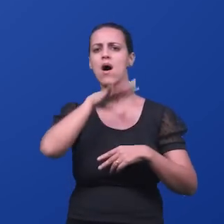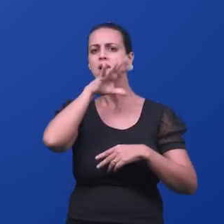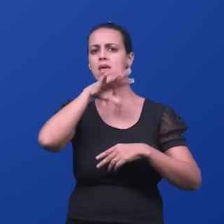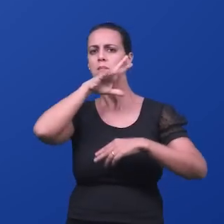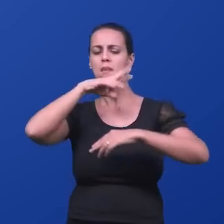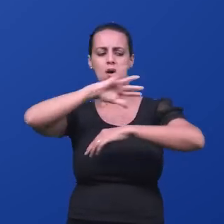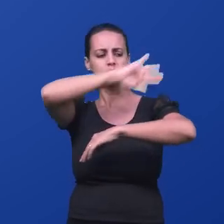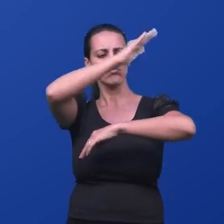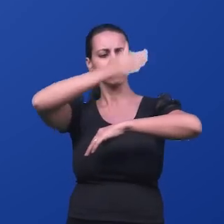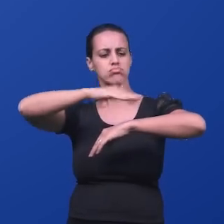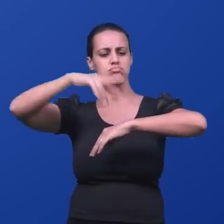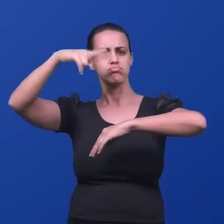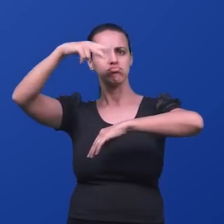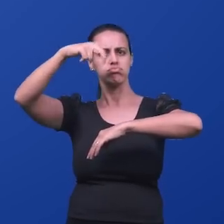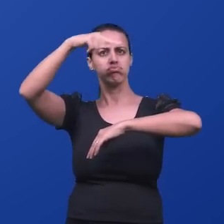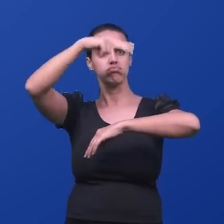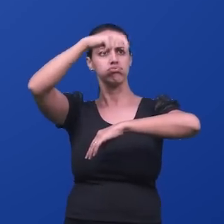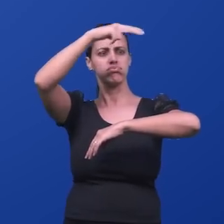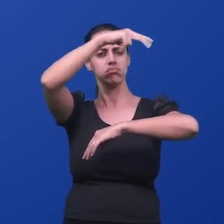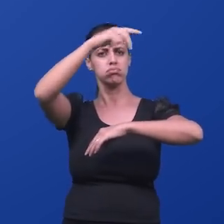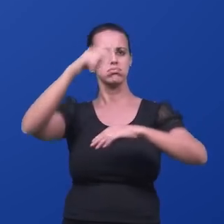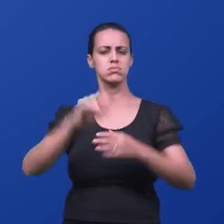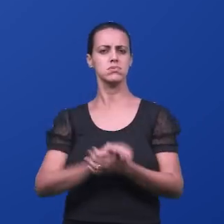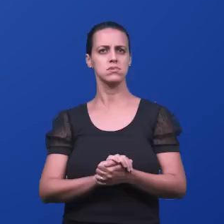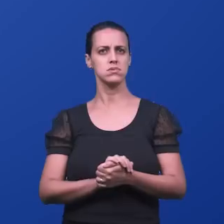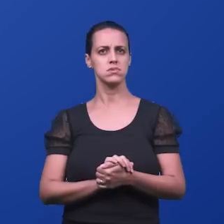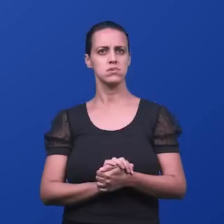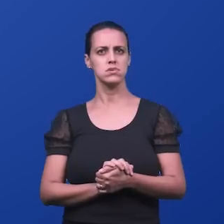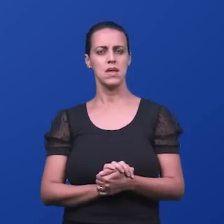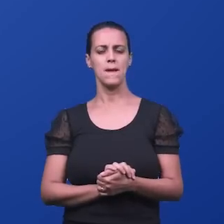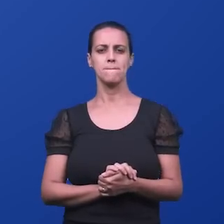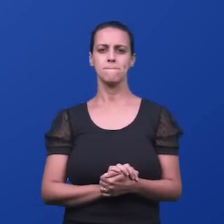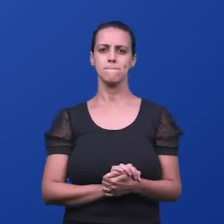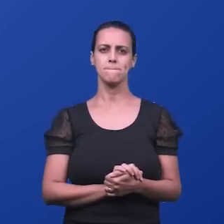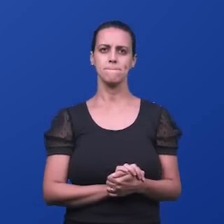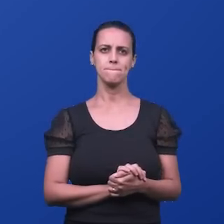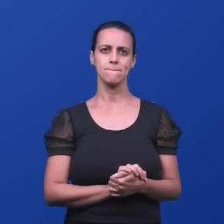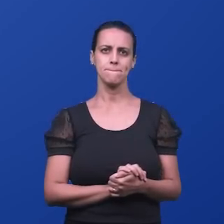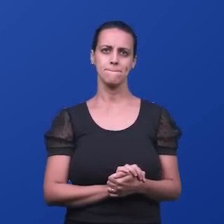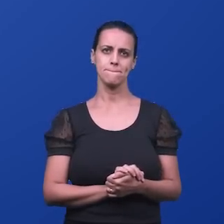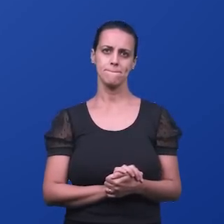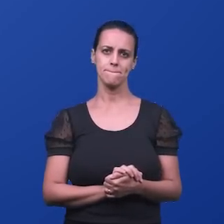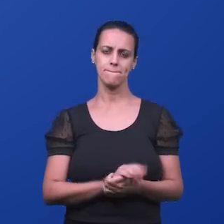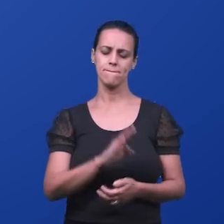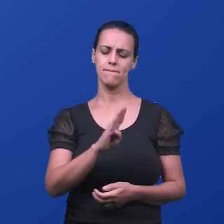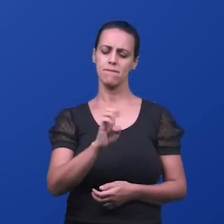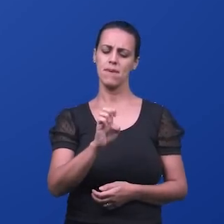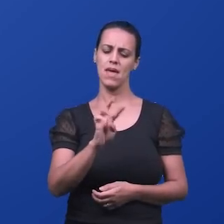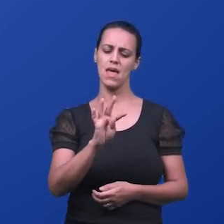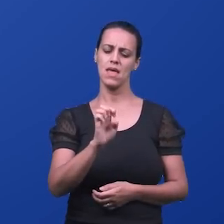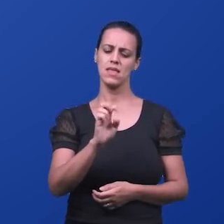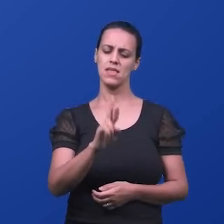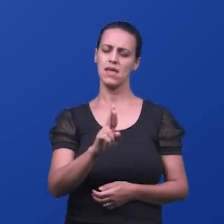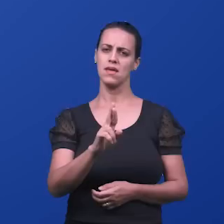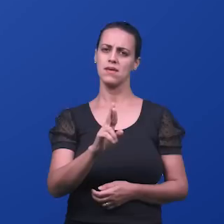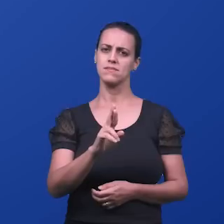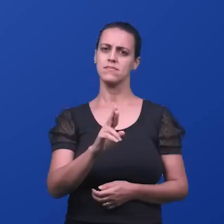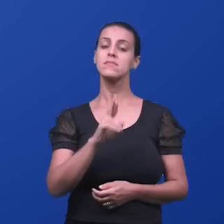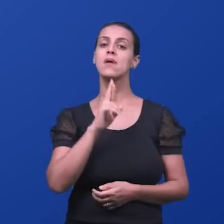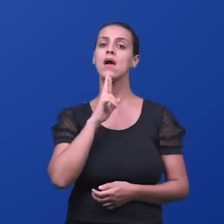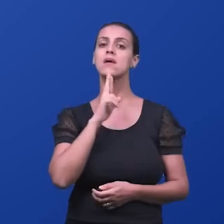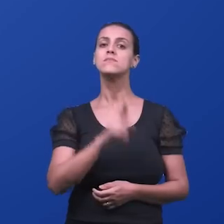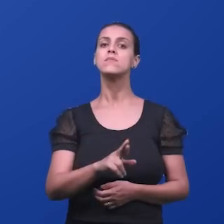gamo ou ao filho dos veados sobre os montes de Beter"?